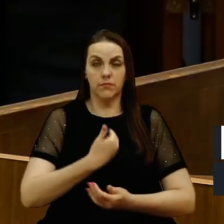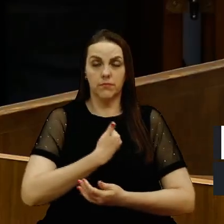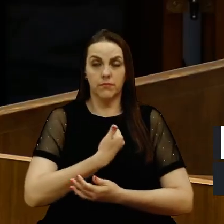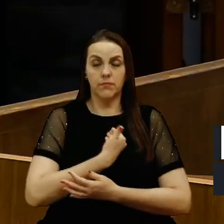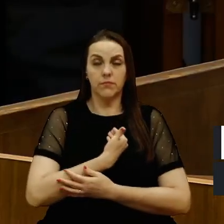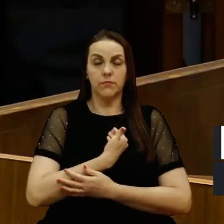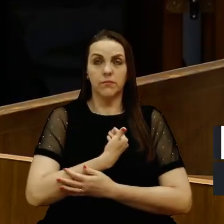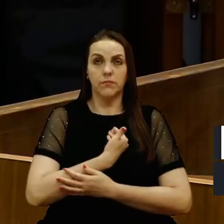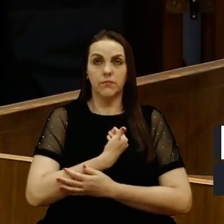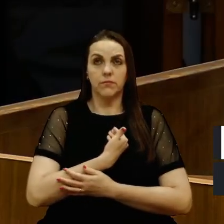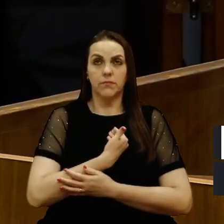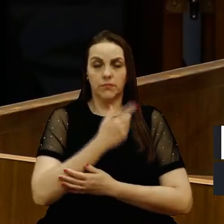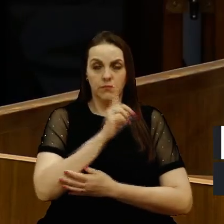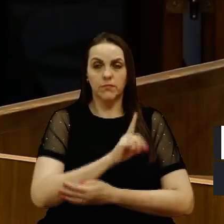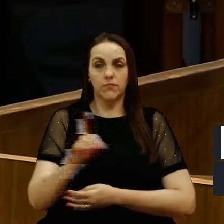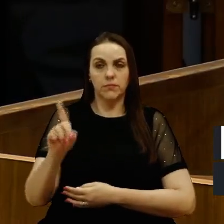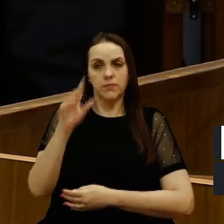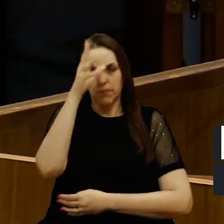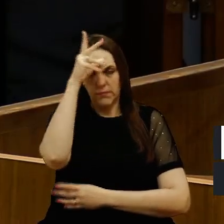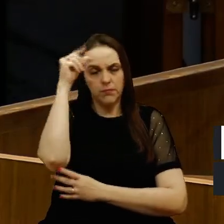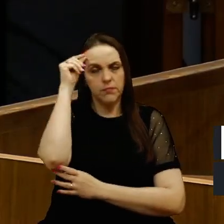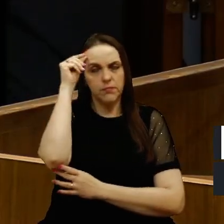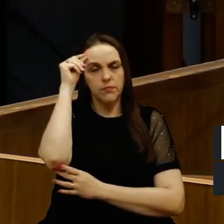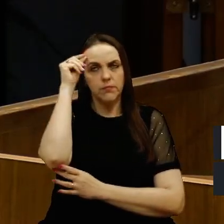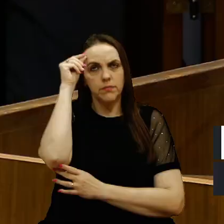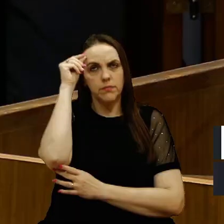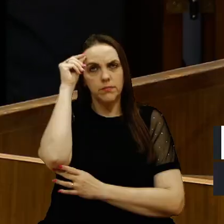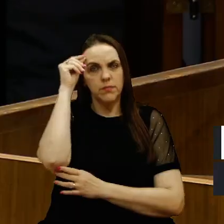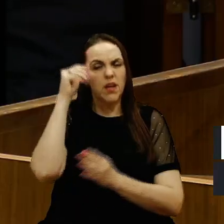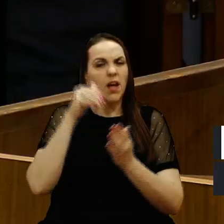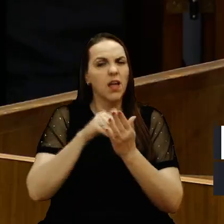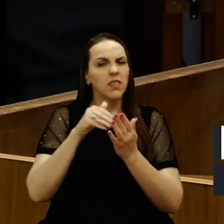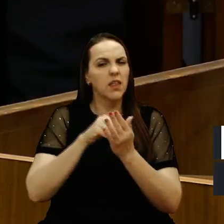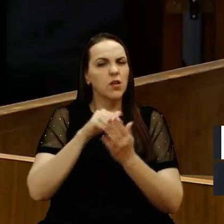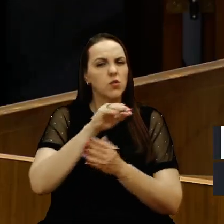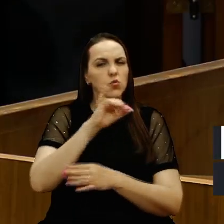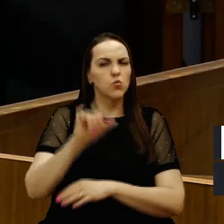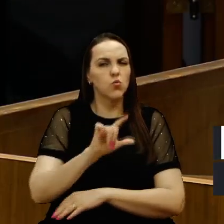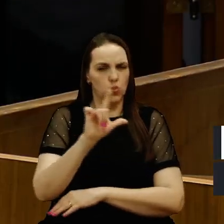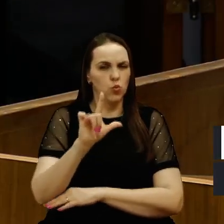eu estive no Executivo até julho